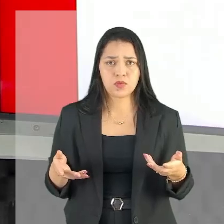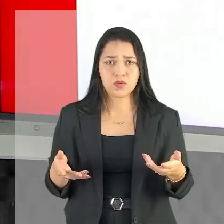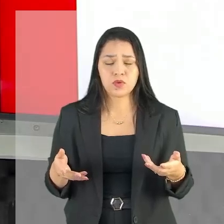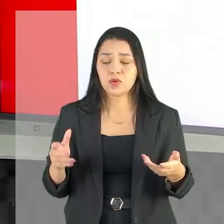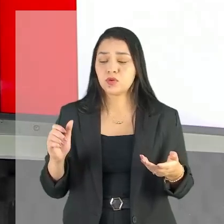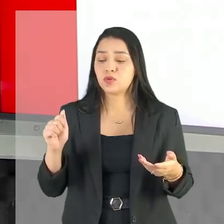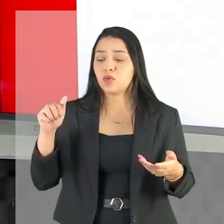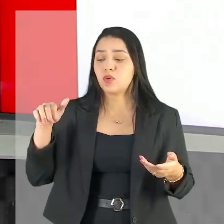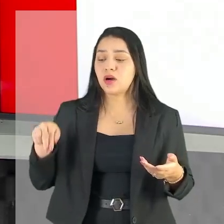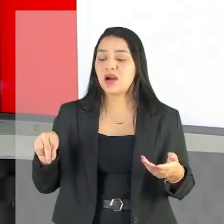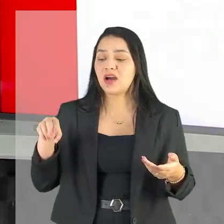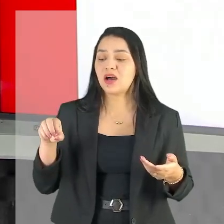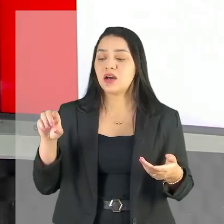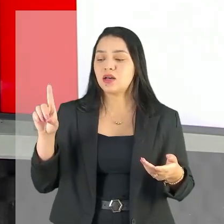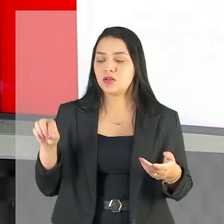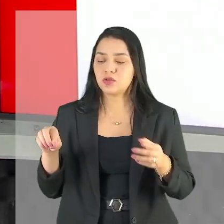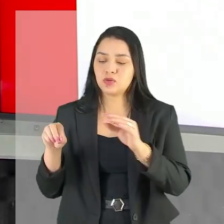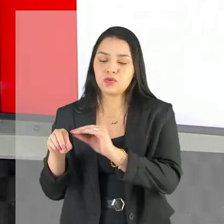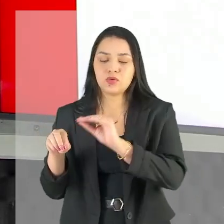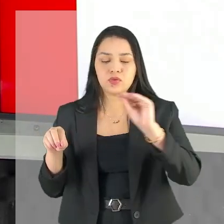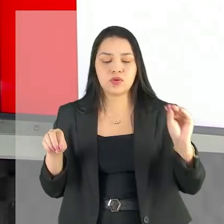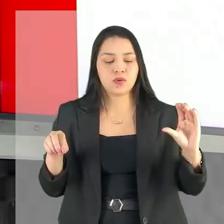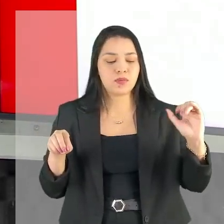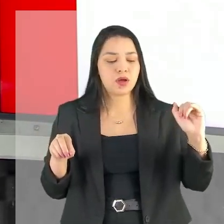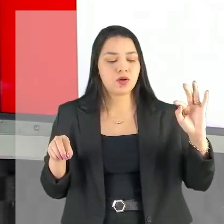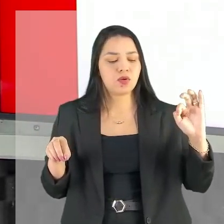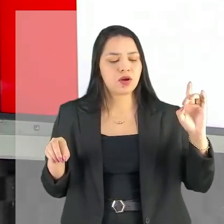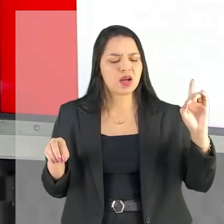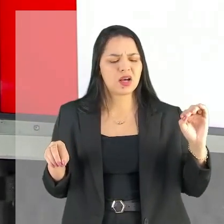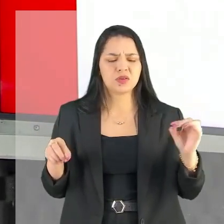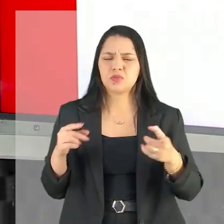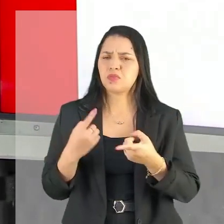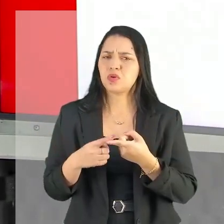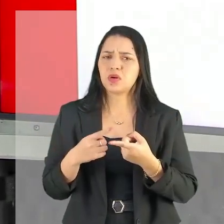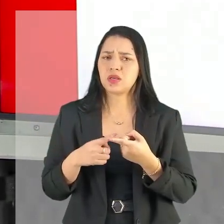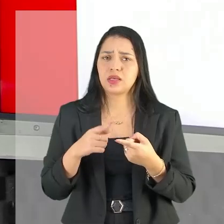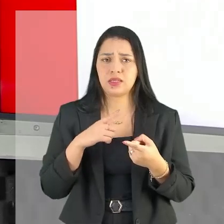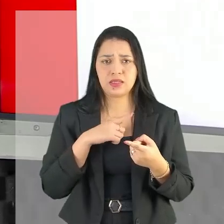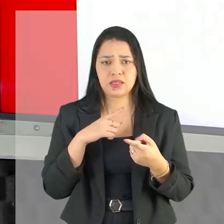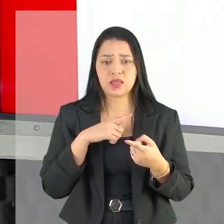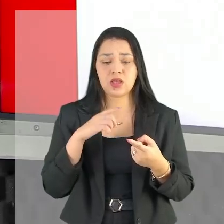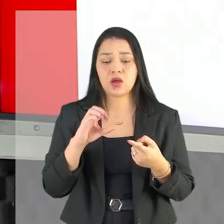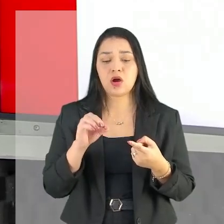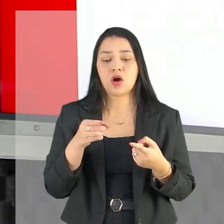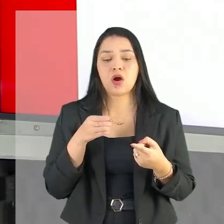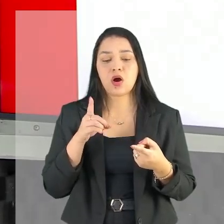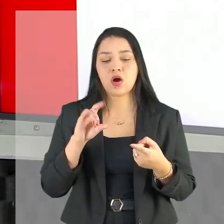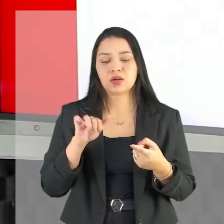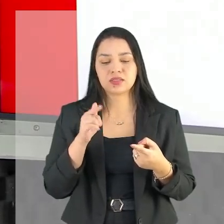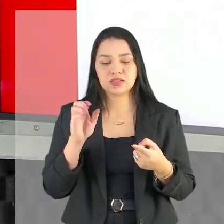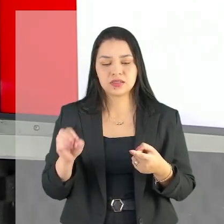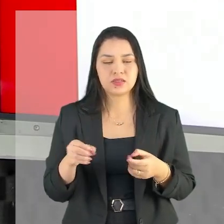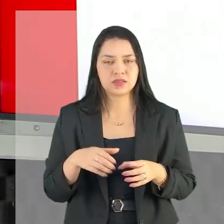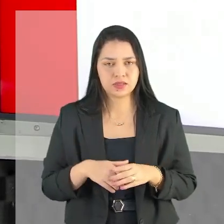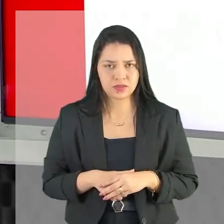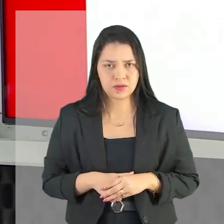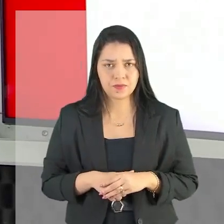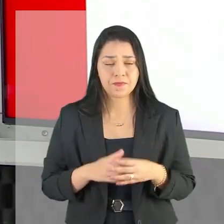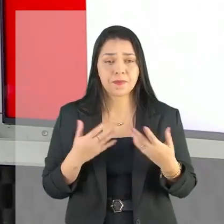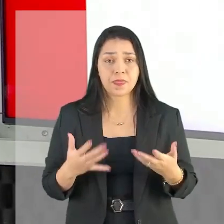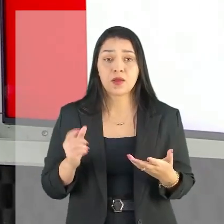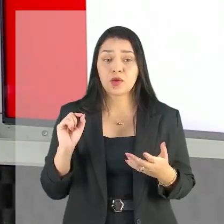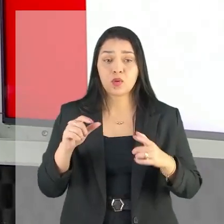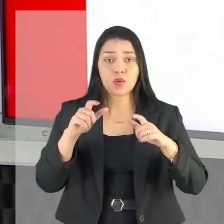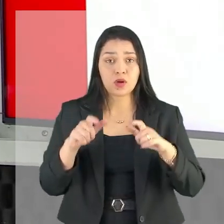do ânodo para o cátodo. Mas por que do ânodo? Porque o ânodo é onde tem oxidação. E